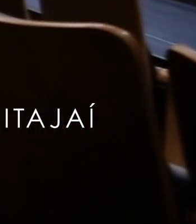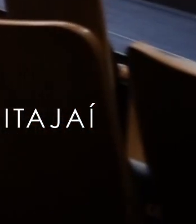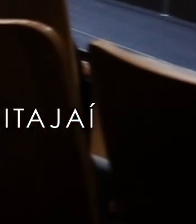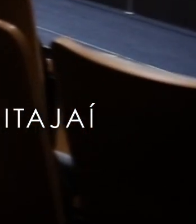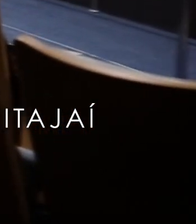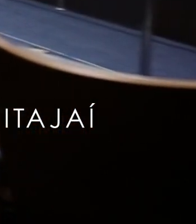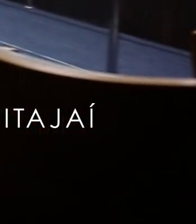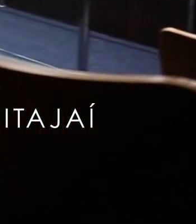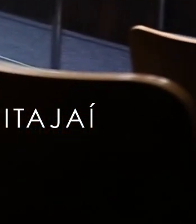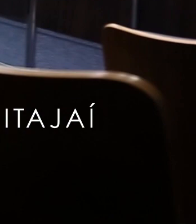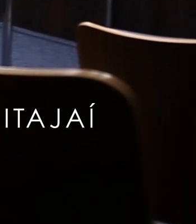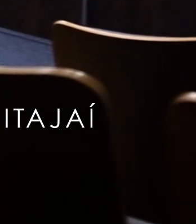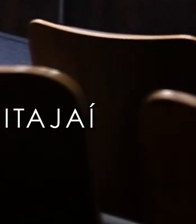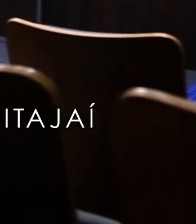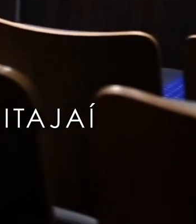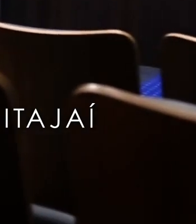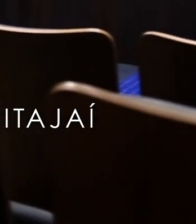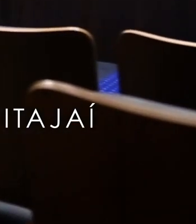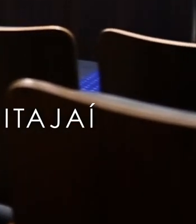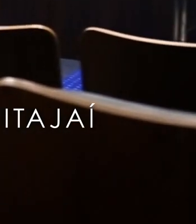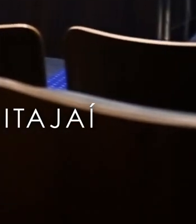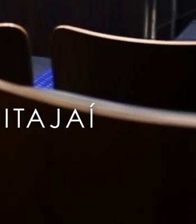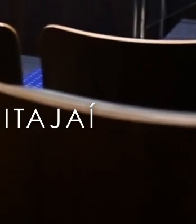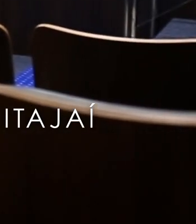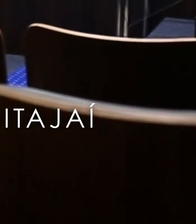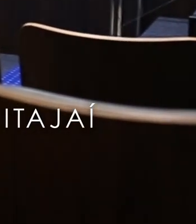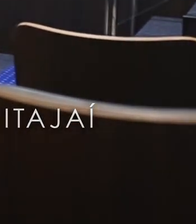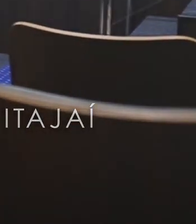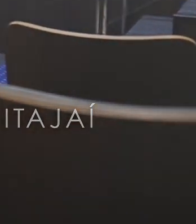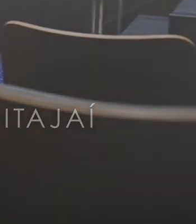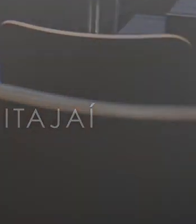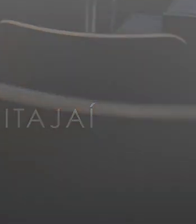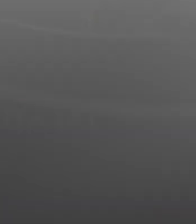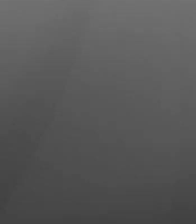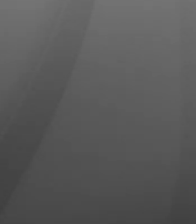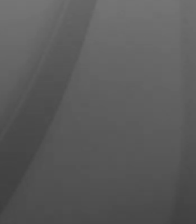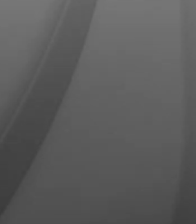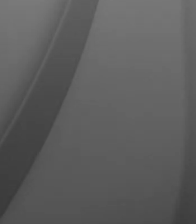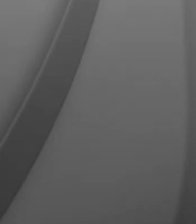Fique por dentro do que acontece na Câmara de Vereadores de Itajaí.